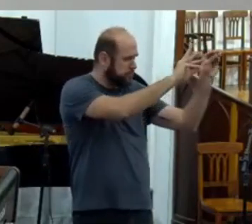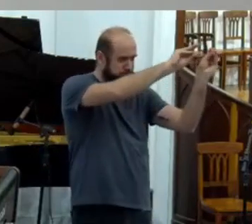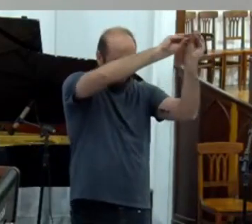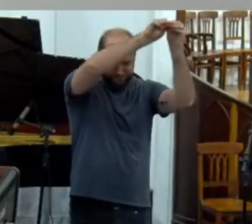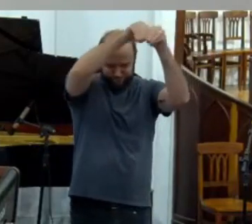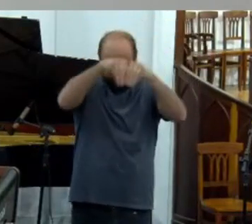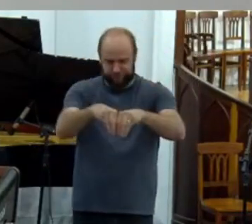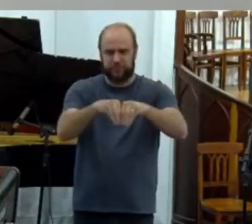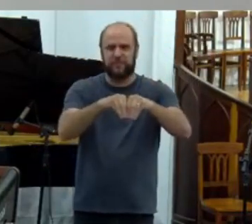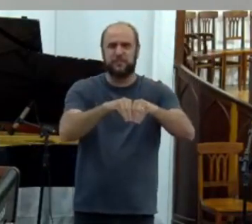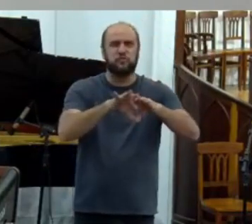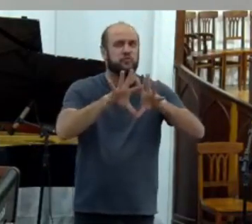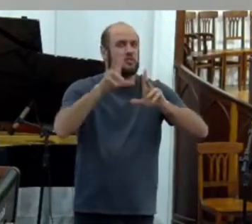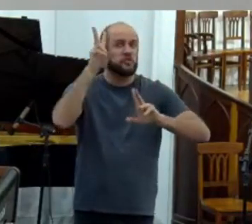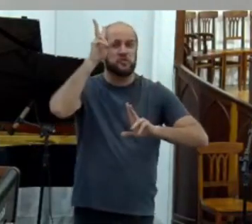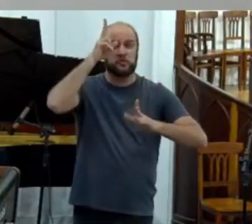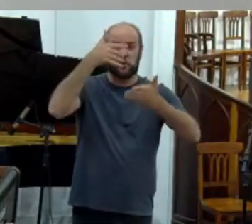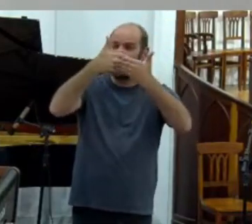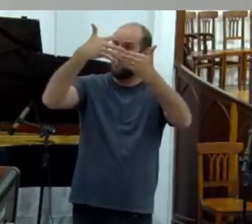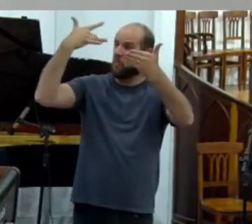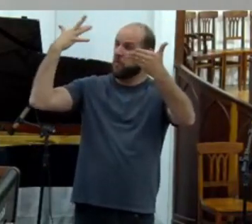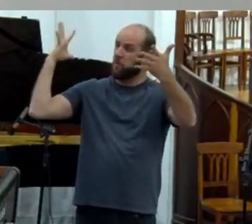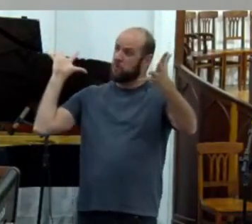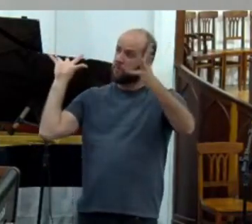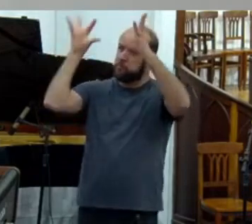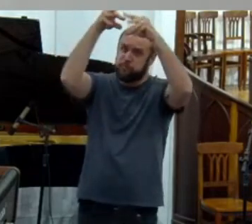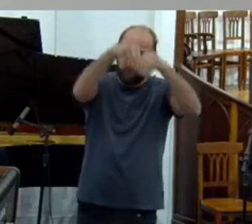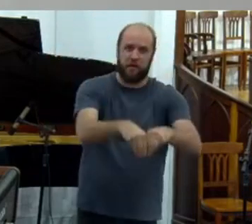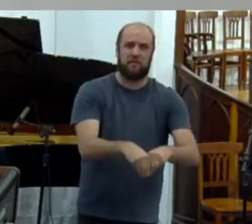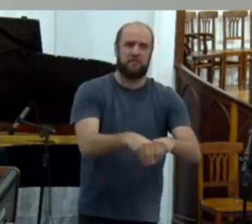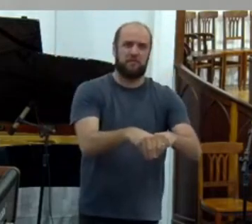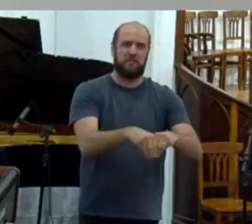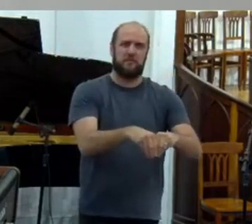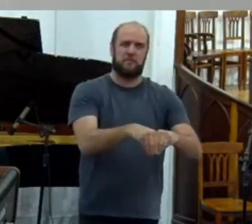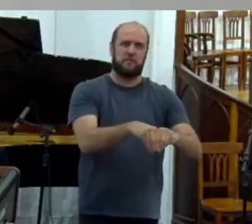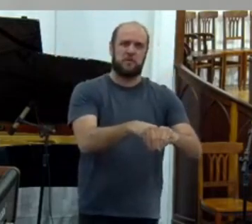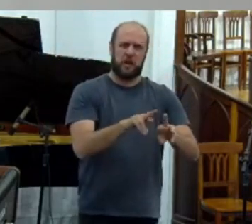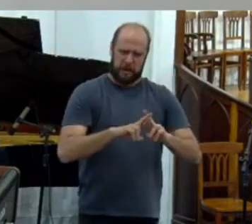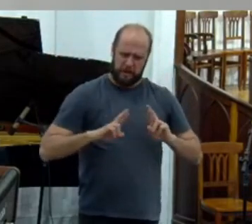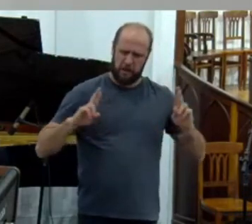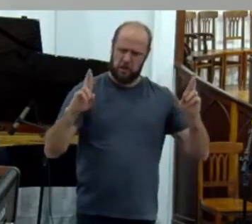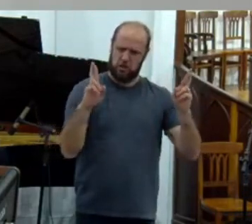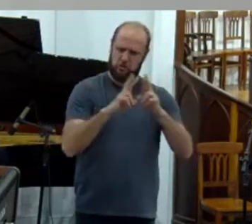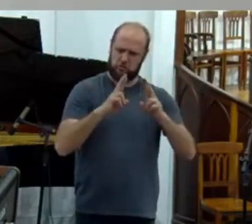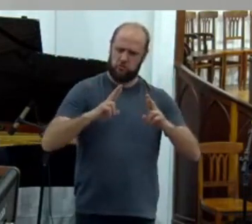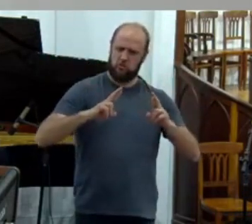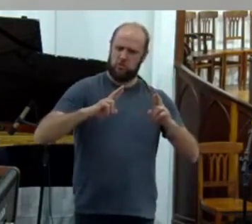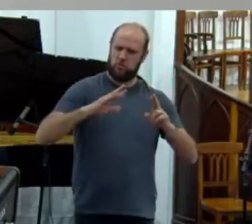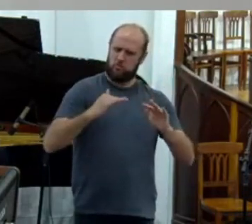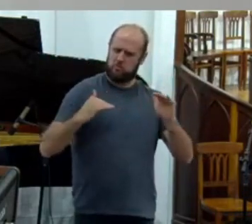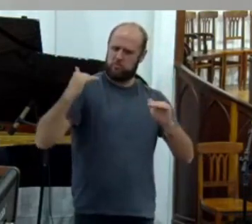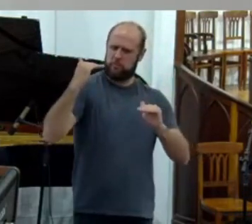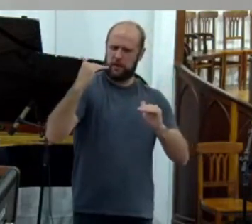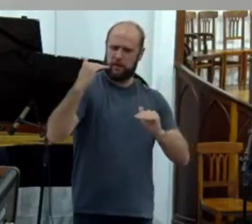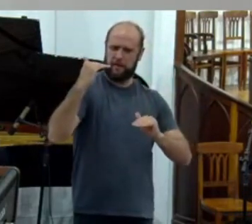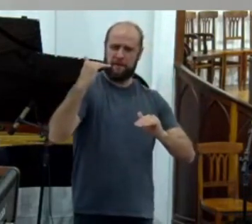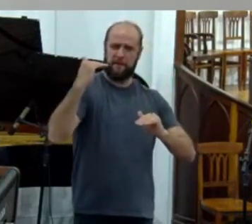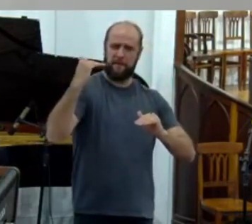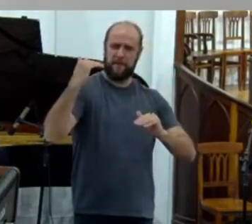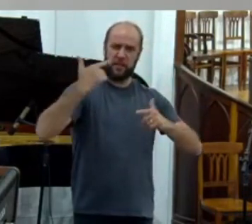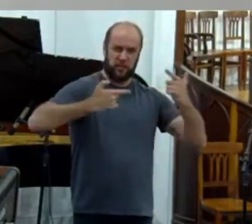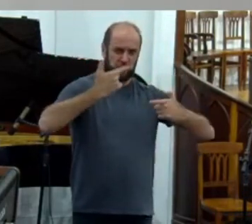conta. Colocar toda a história. Império se levanta, império é derrubado. Só que daí um outro império maior vem e destrói